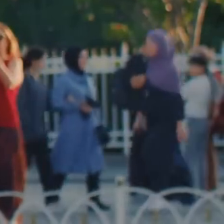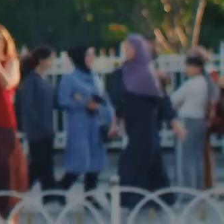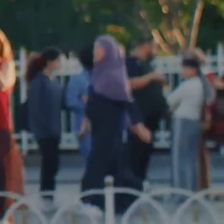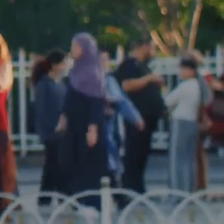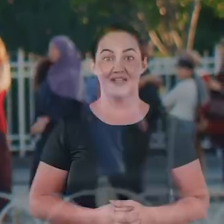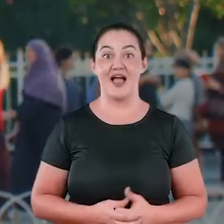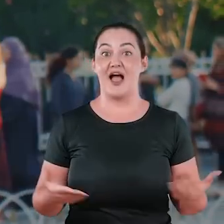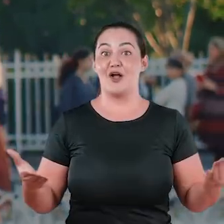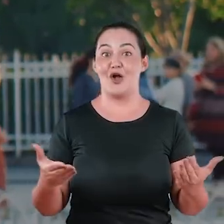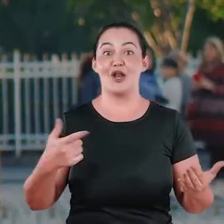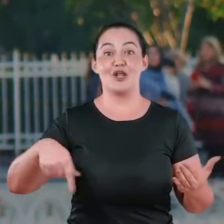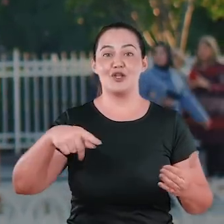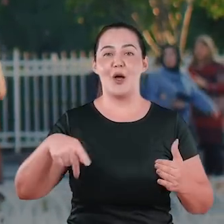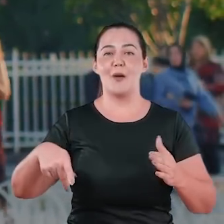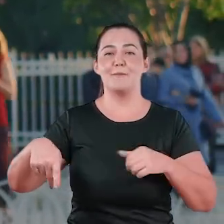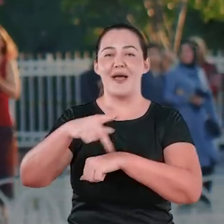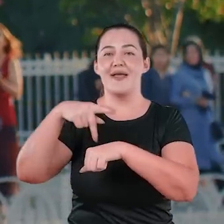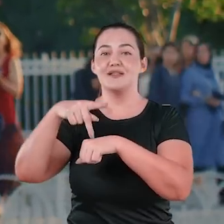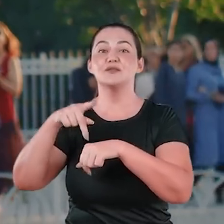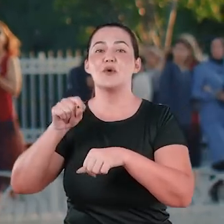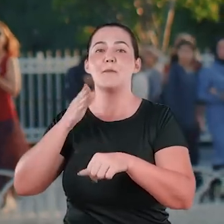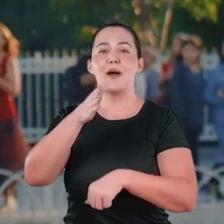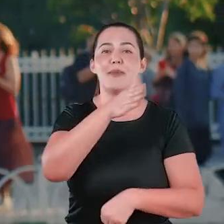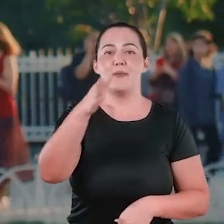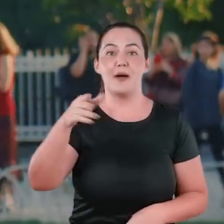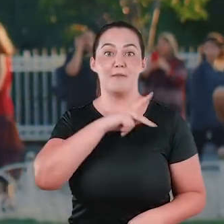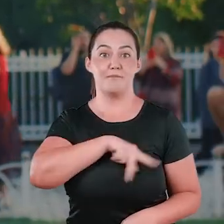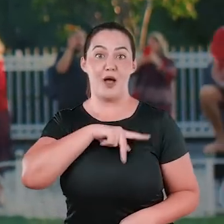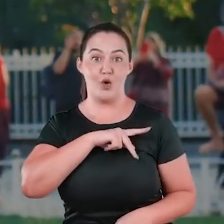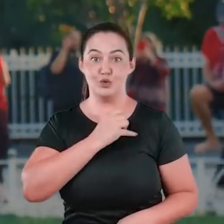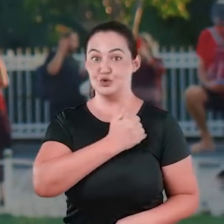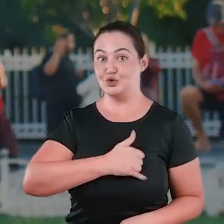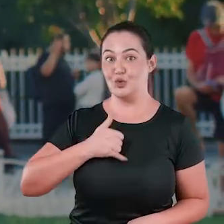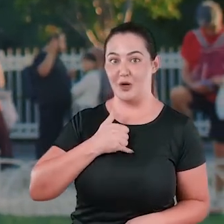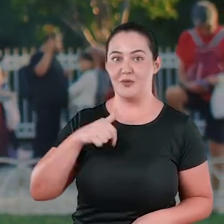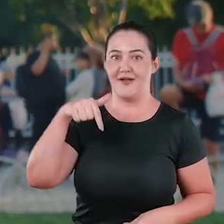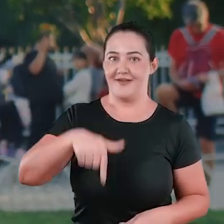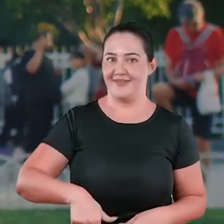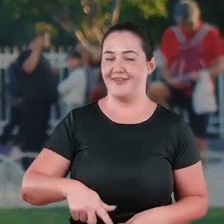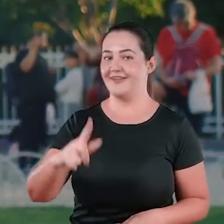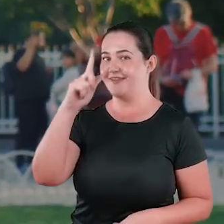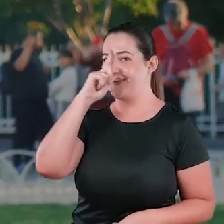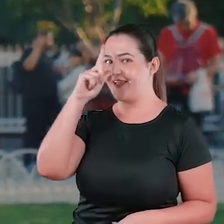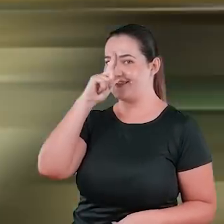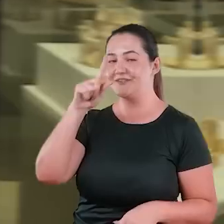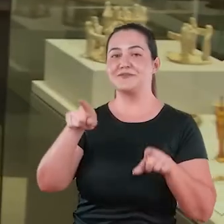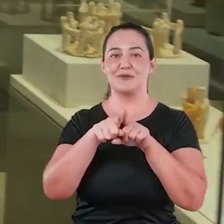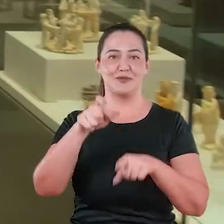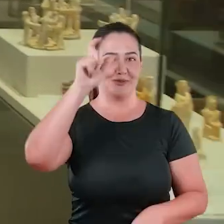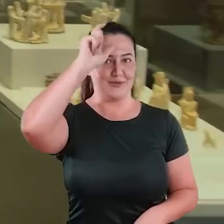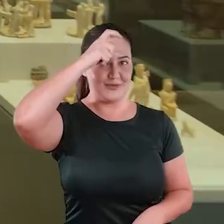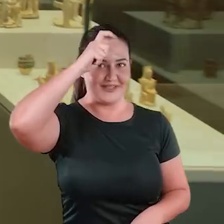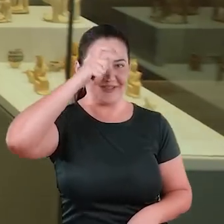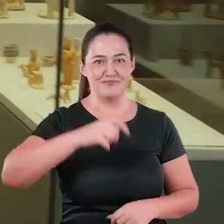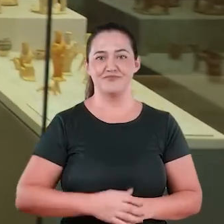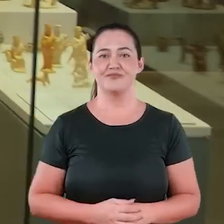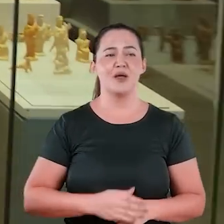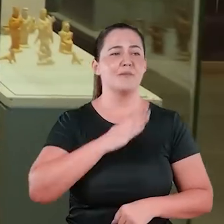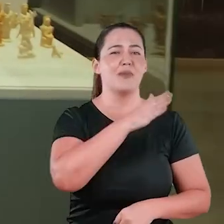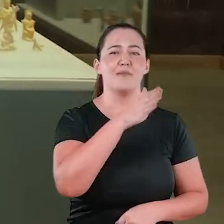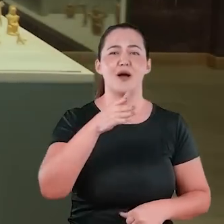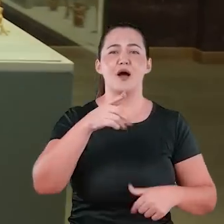Dessa vez, percorreremos os caminhos de Paulo e de João. Nessa que hoje é a Grécia e a Turquia. Passaremos por